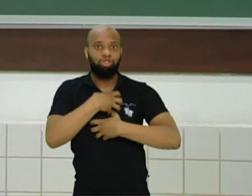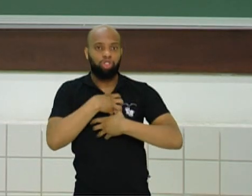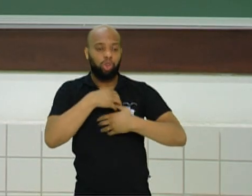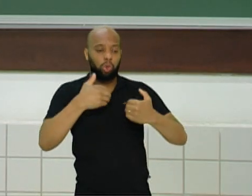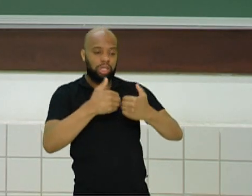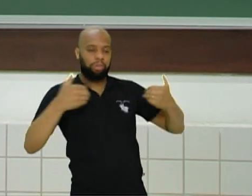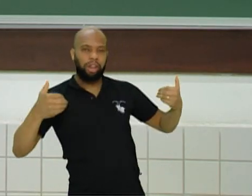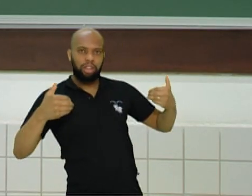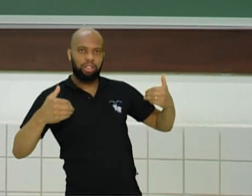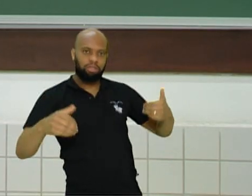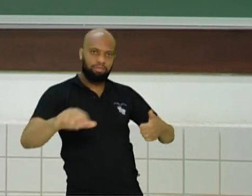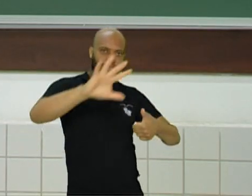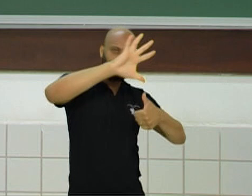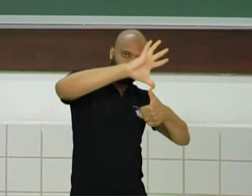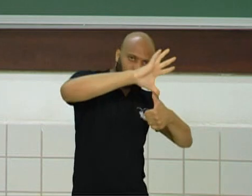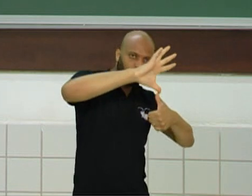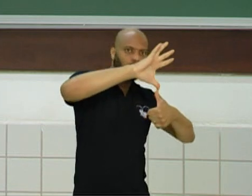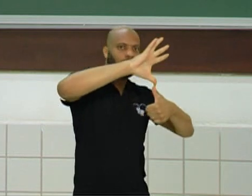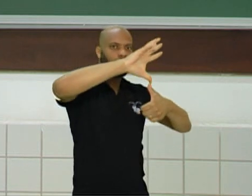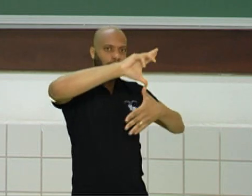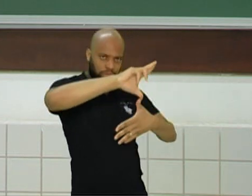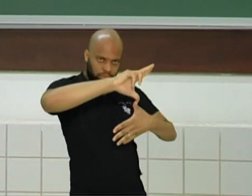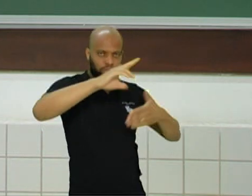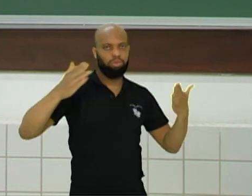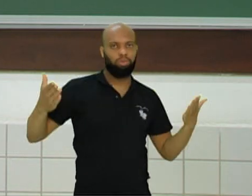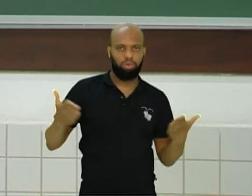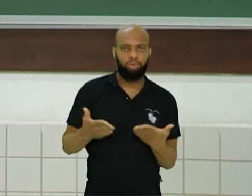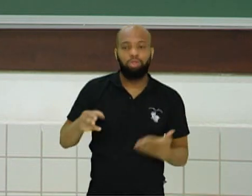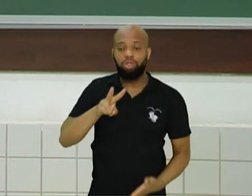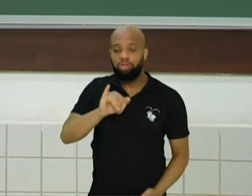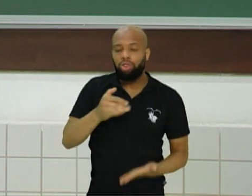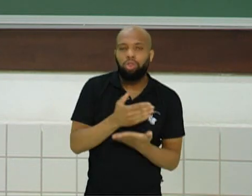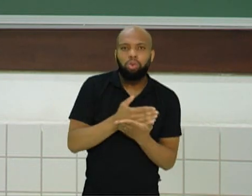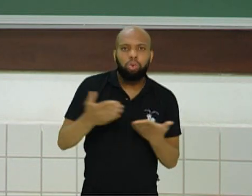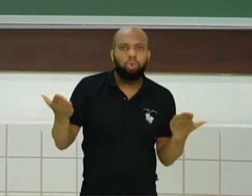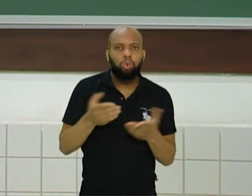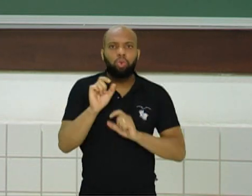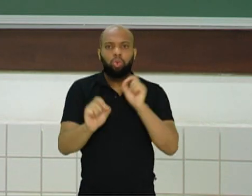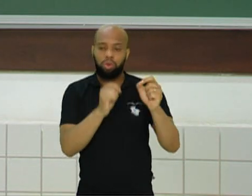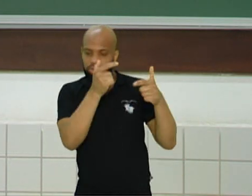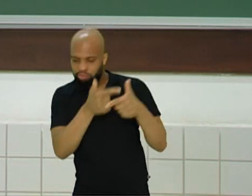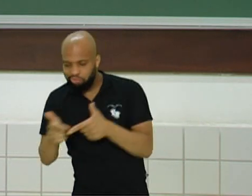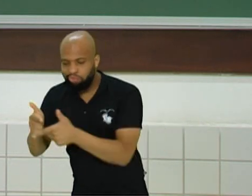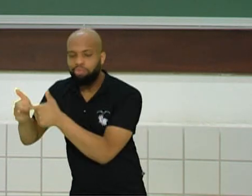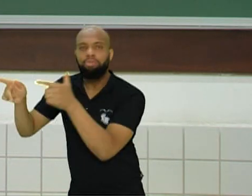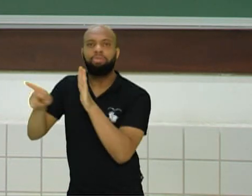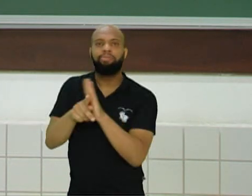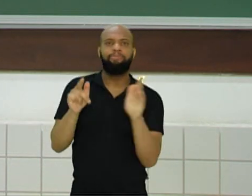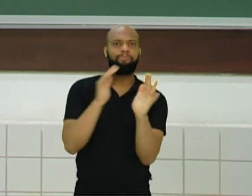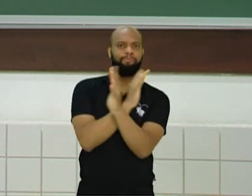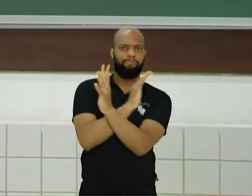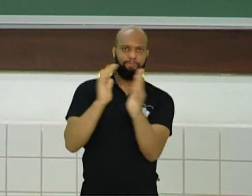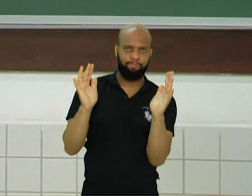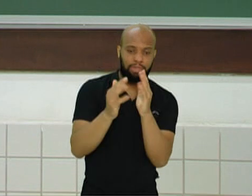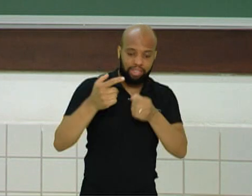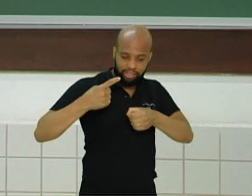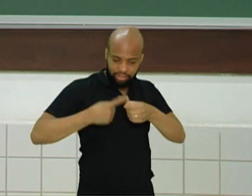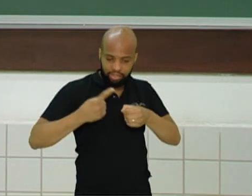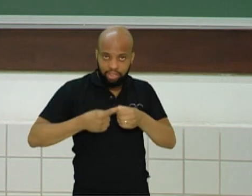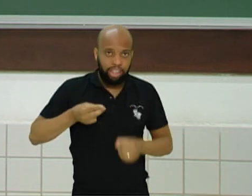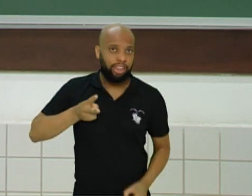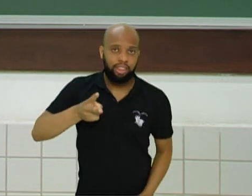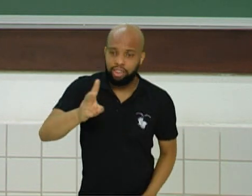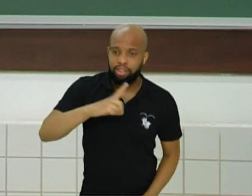na aula de hoje. E para a gente começar, né, então, os problemas urbanos, eles sempre